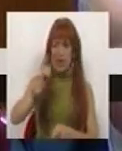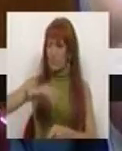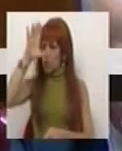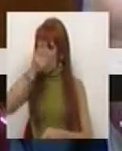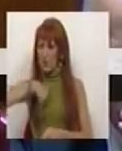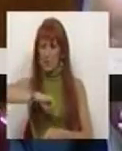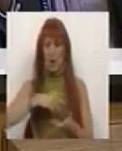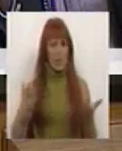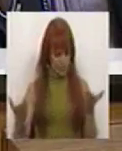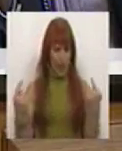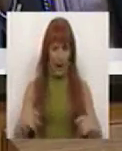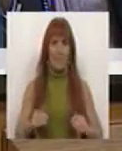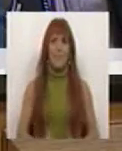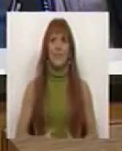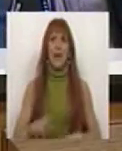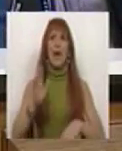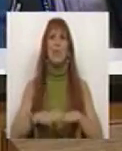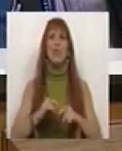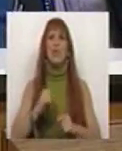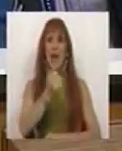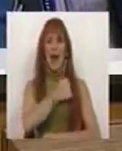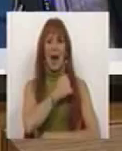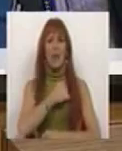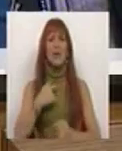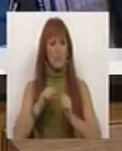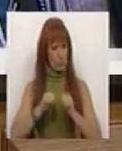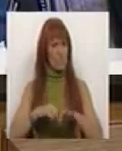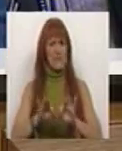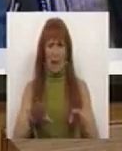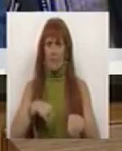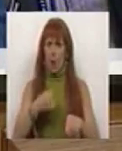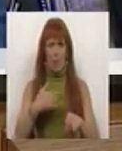o Governo espanhol. Relativamente à habitação, eu acompanho essa